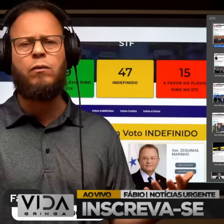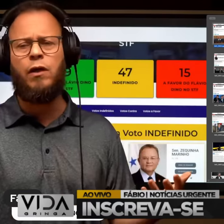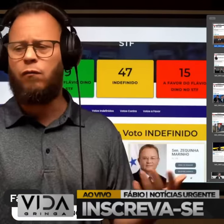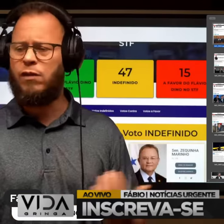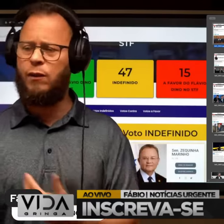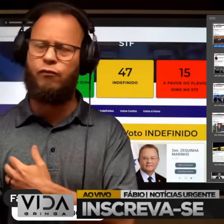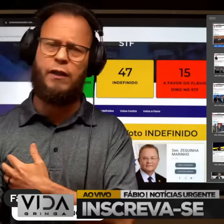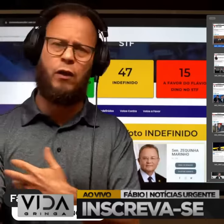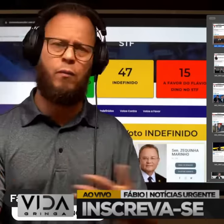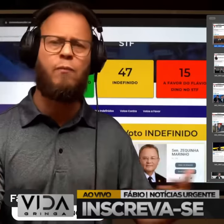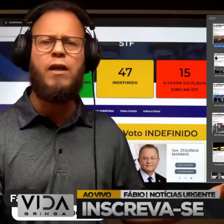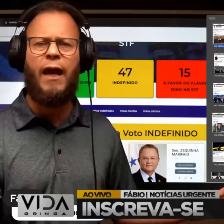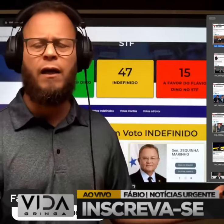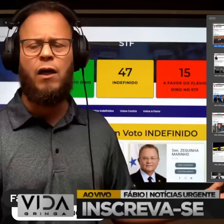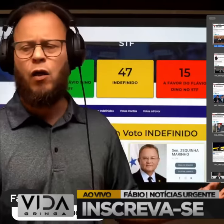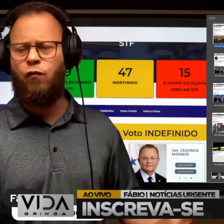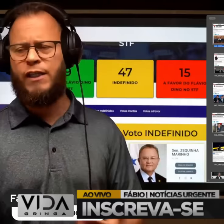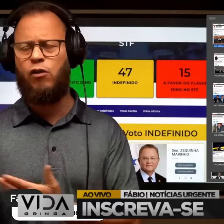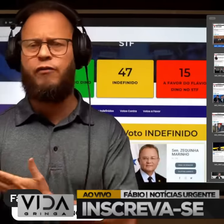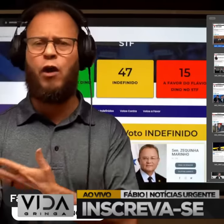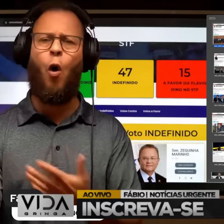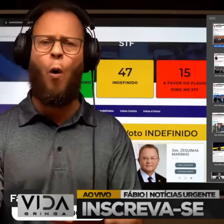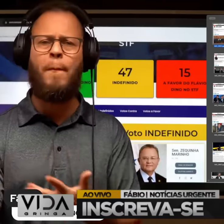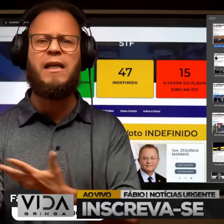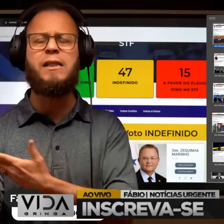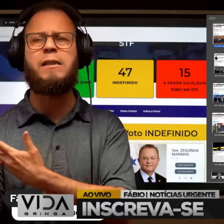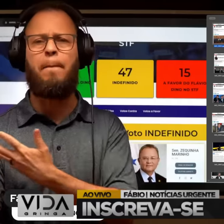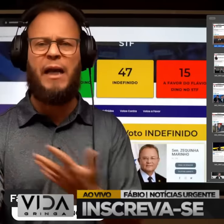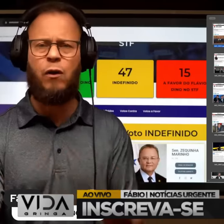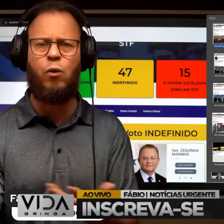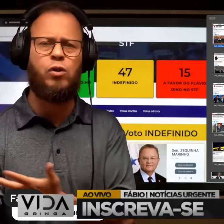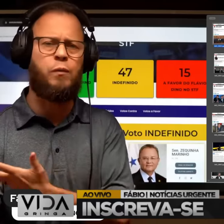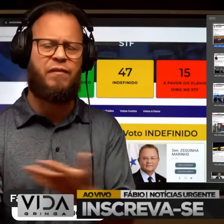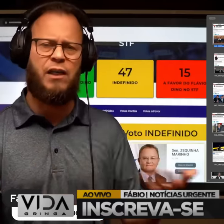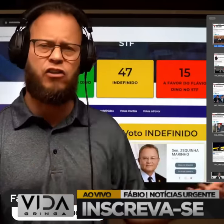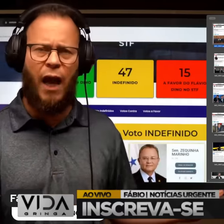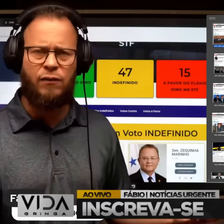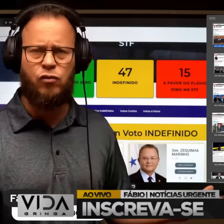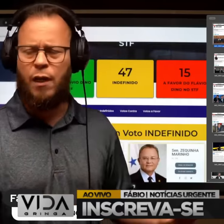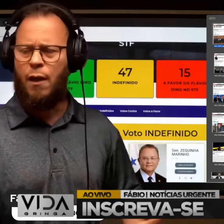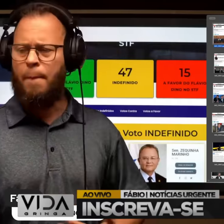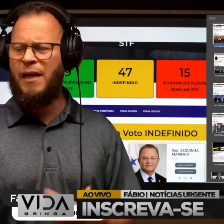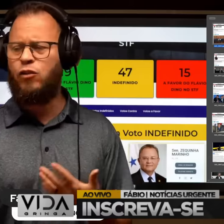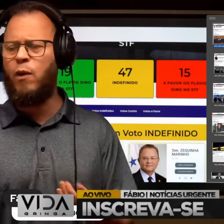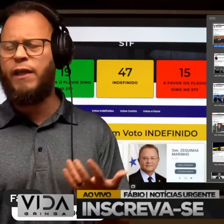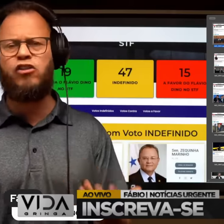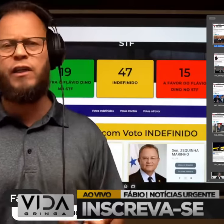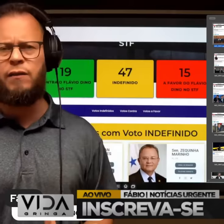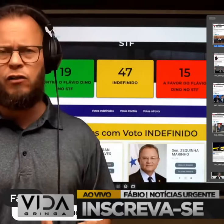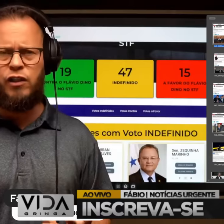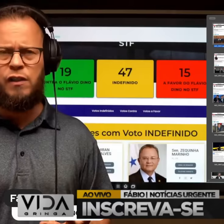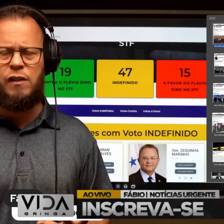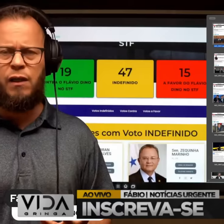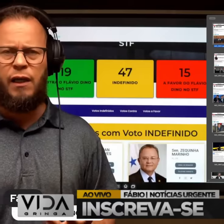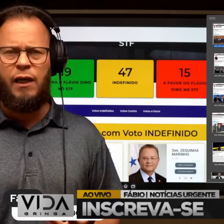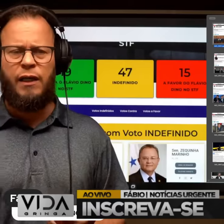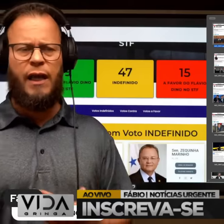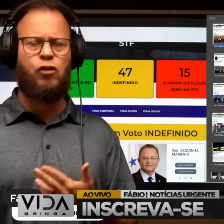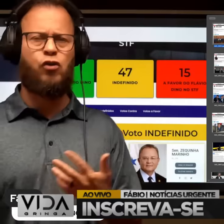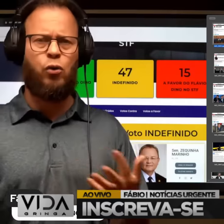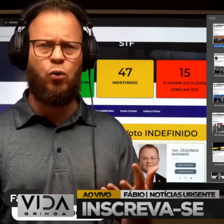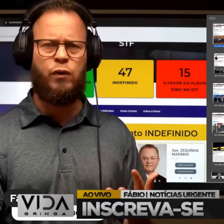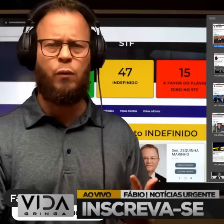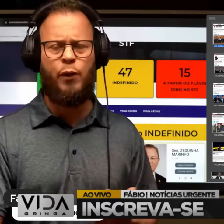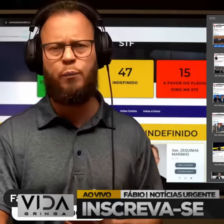negro, você não vê nenhuma mulher, você só vê homens brancos privilegiados. Mas não é o que a esquerda diz? Que